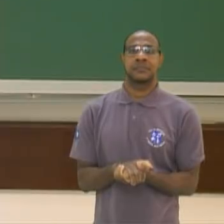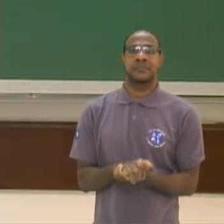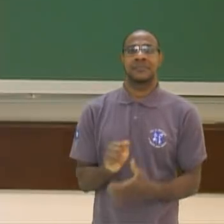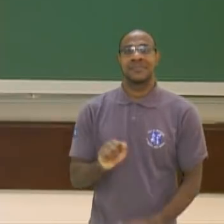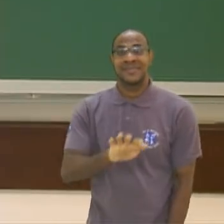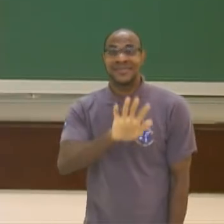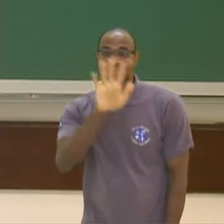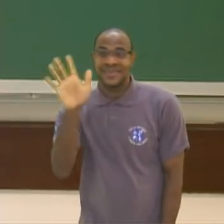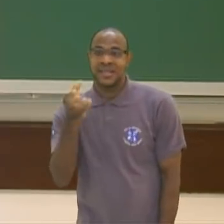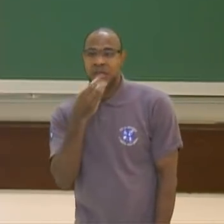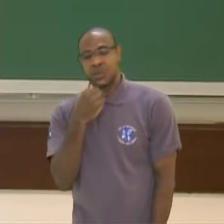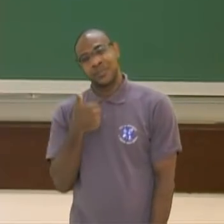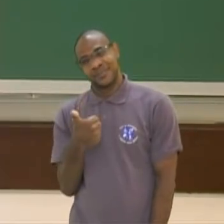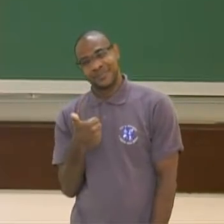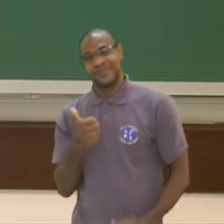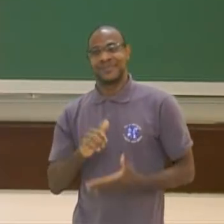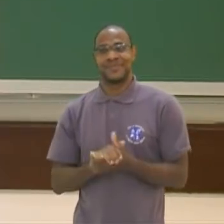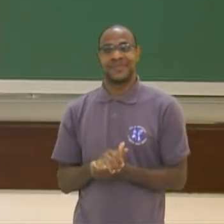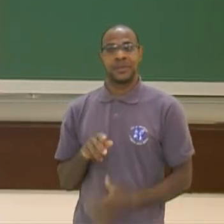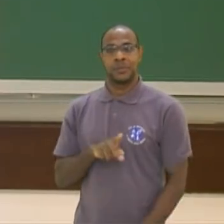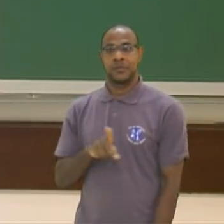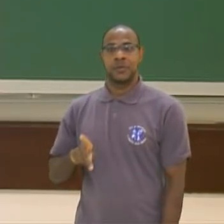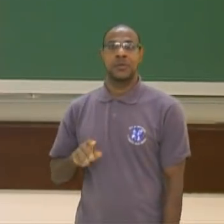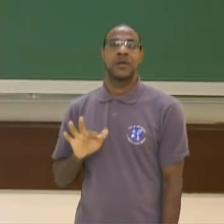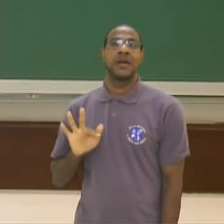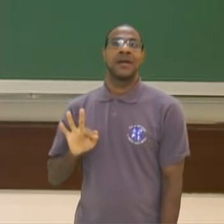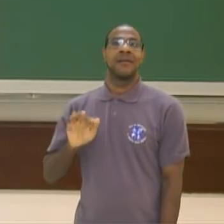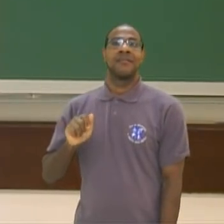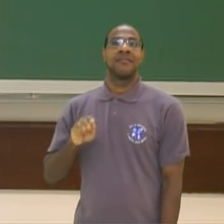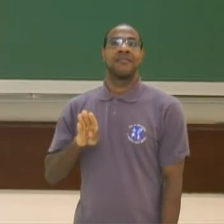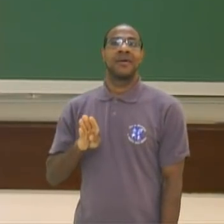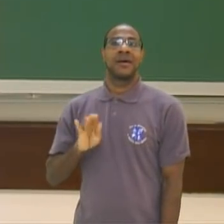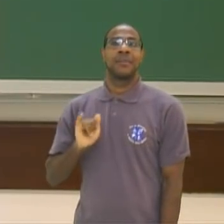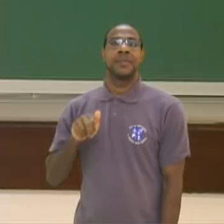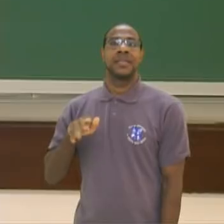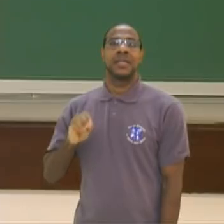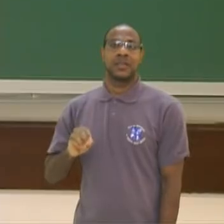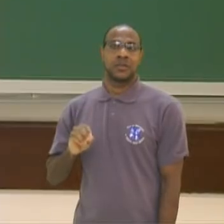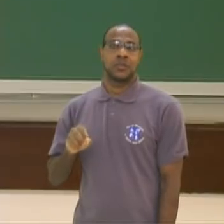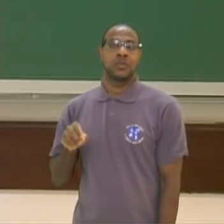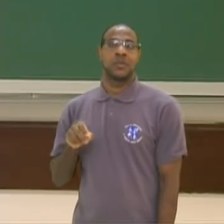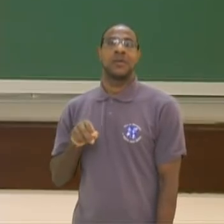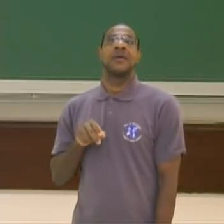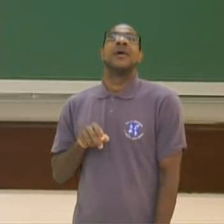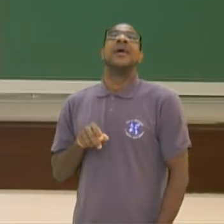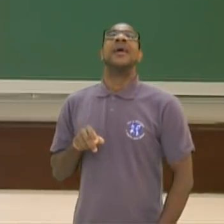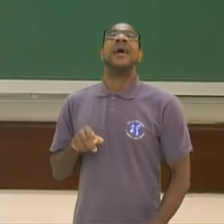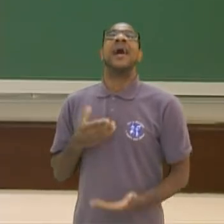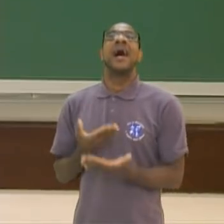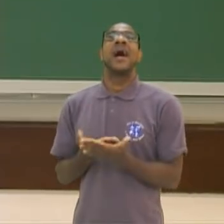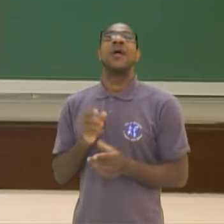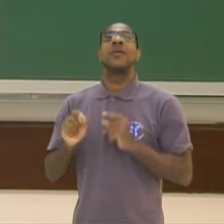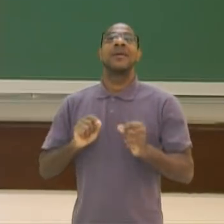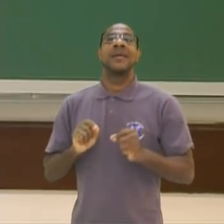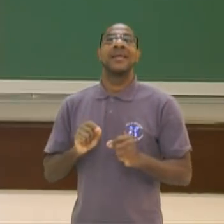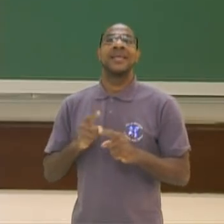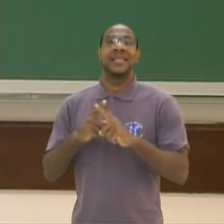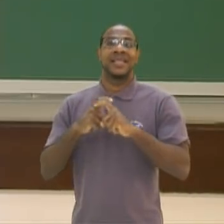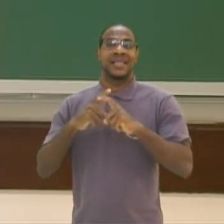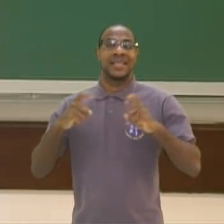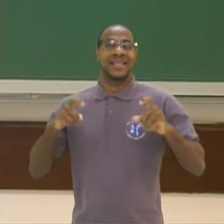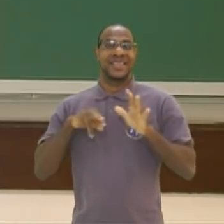Olá, meus queridos, tudo bom com vocês? Professor Fabiano para mais uma aula de ciências. E hoje a nossa aula número 63 é